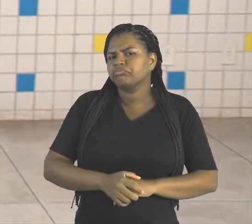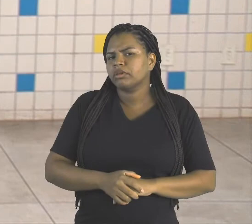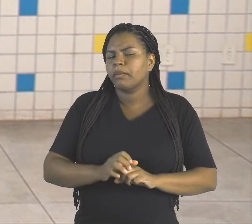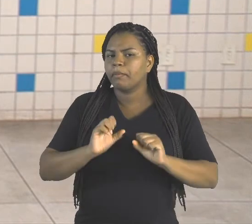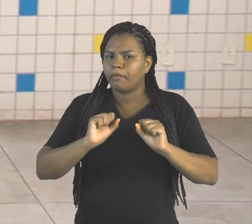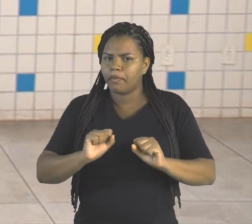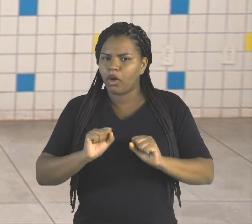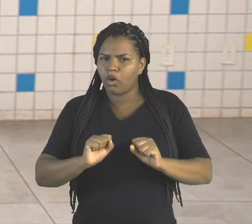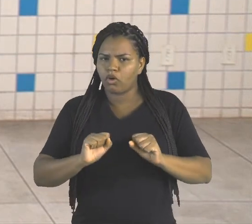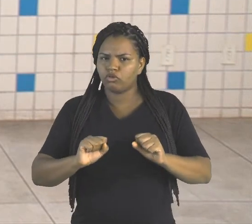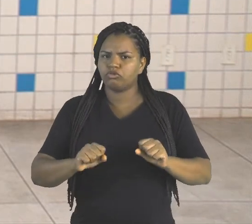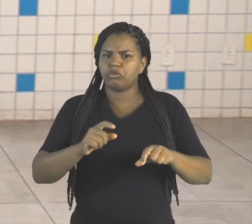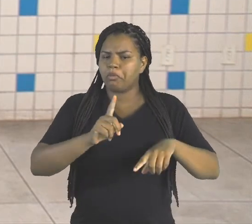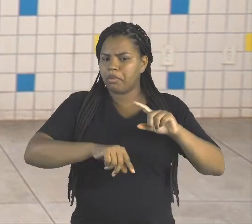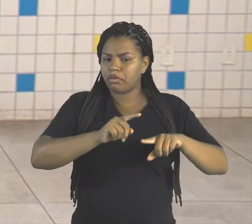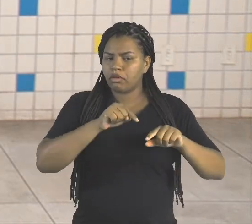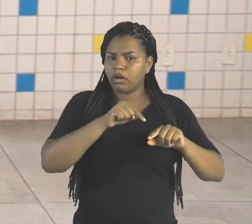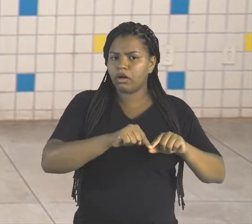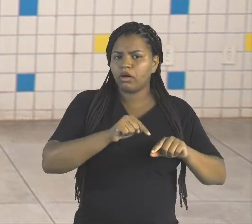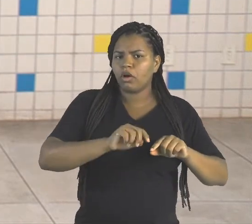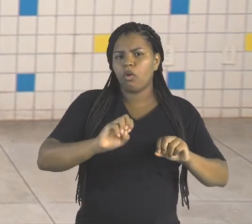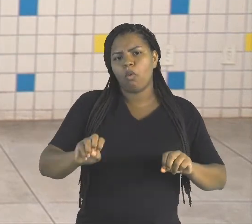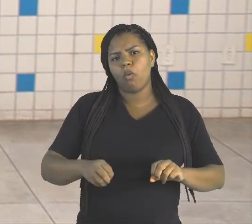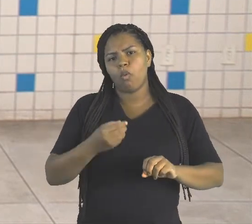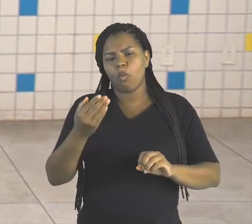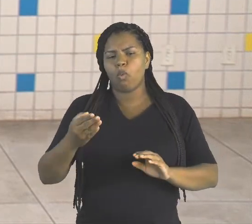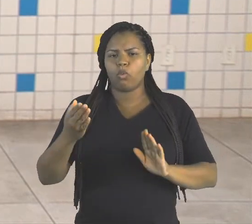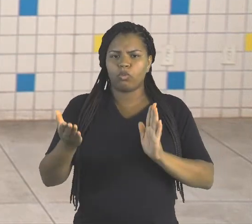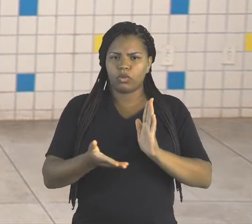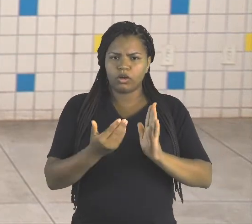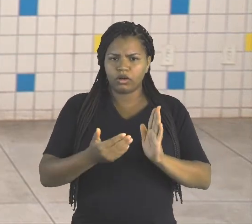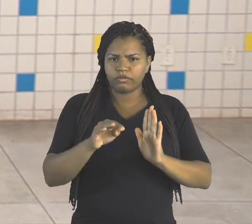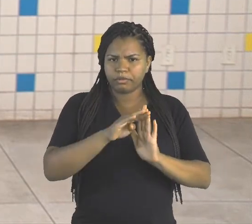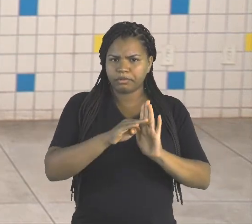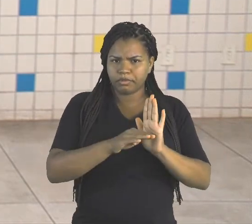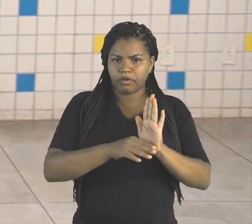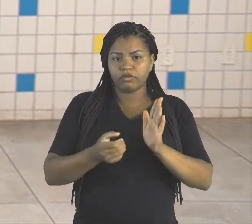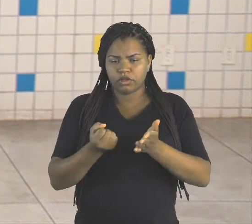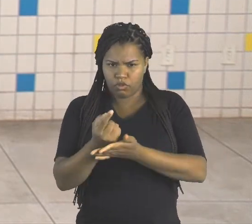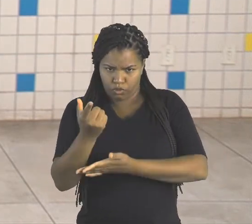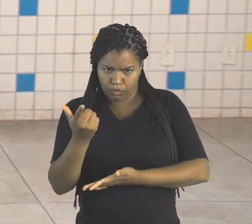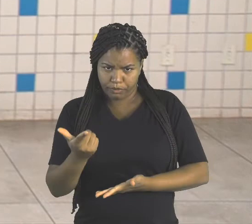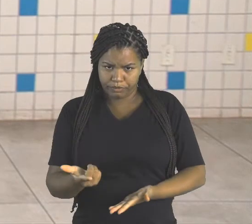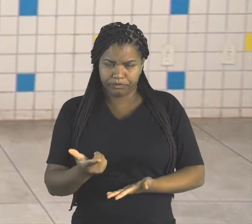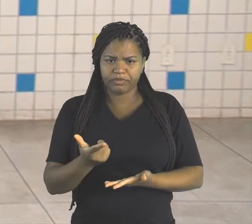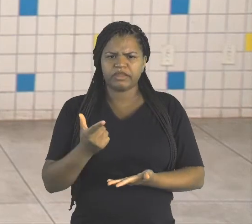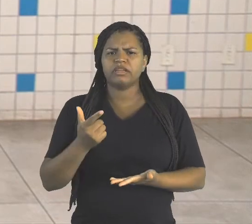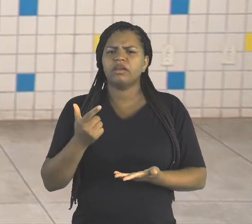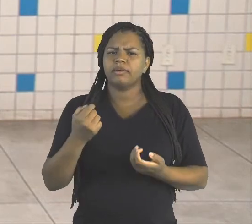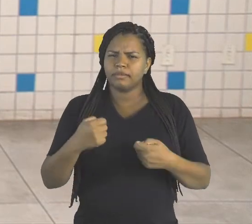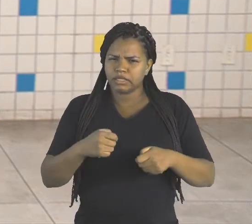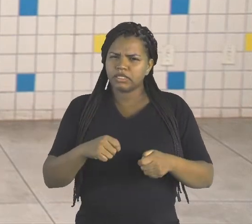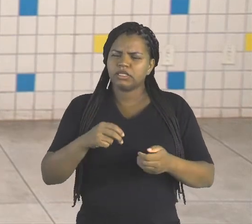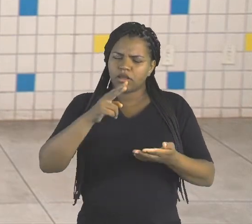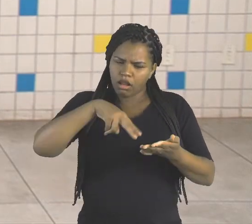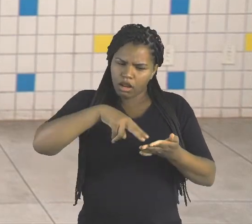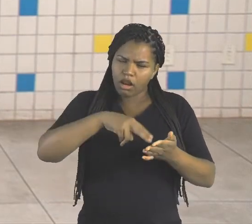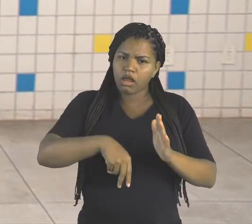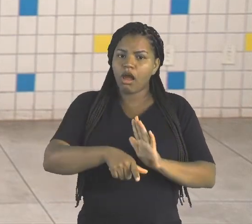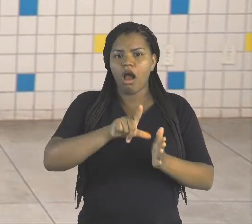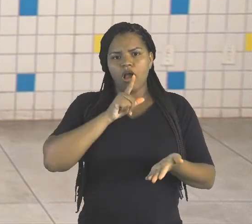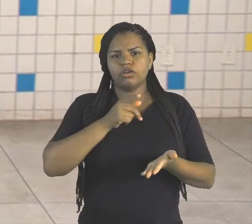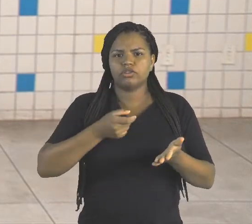no aparelho ou também nos manuais quando você compra. Então, é interessante você estudar antes de já ir ligando na